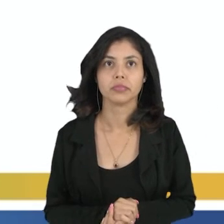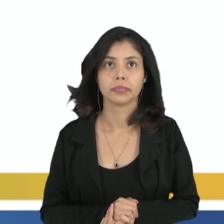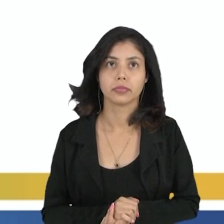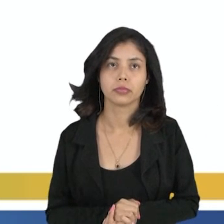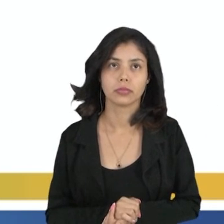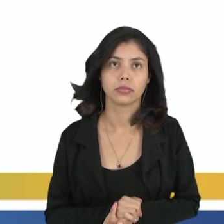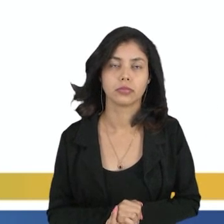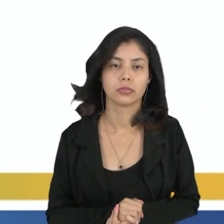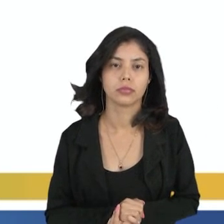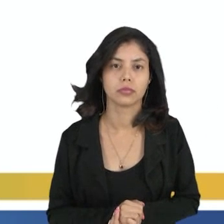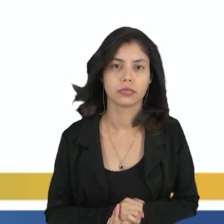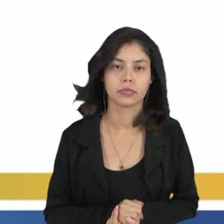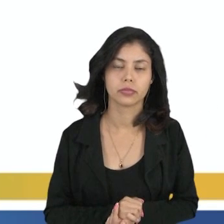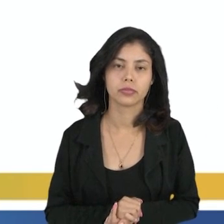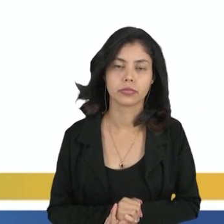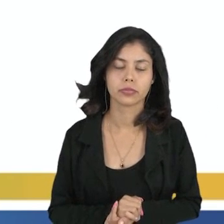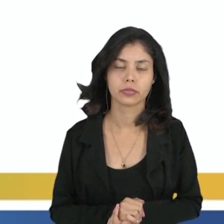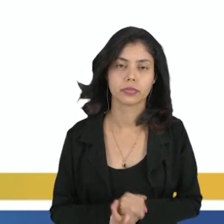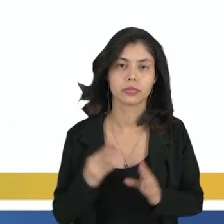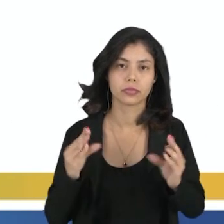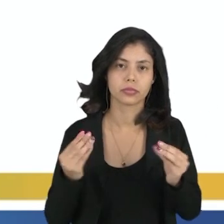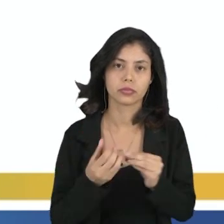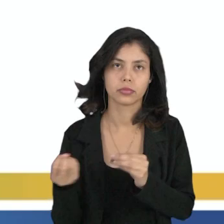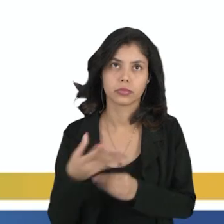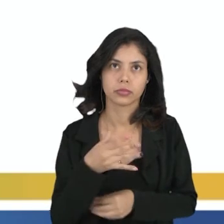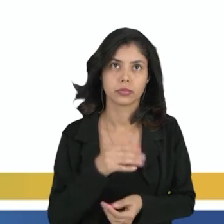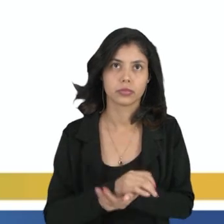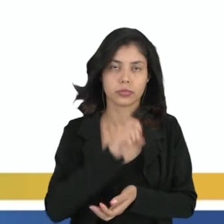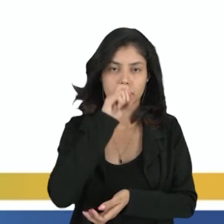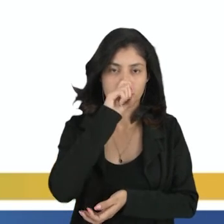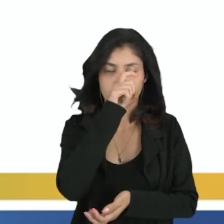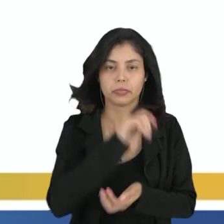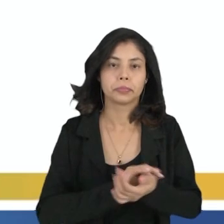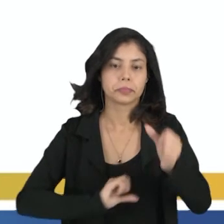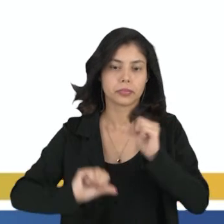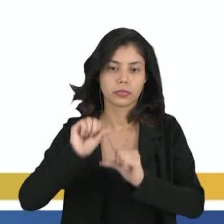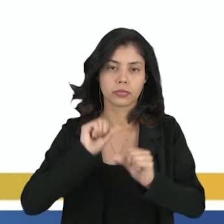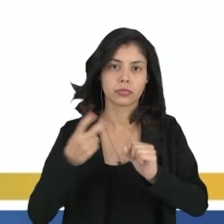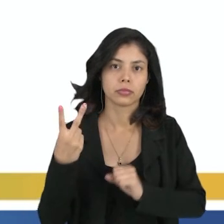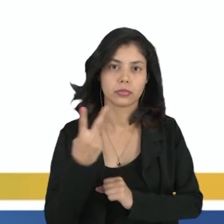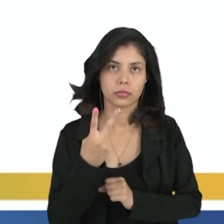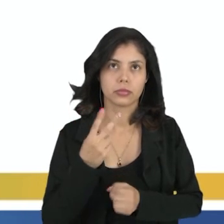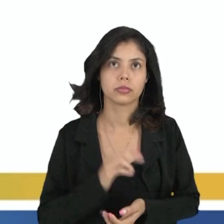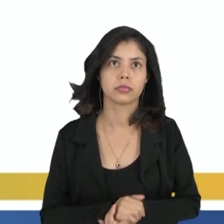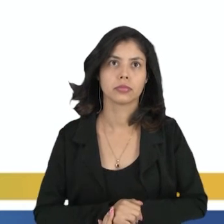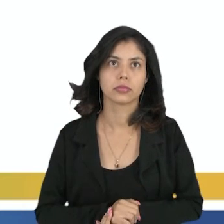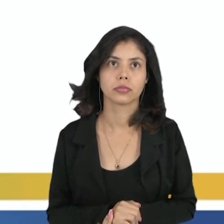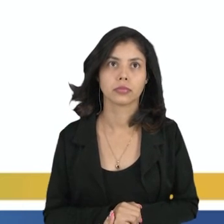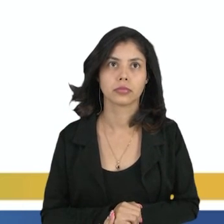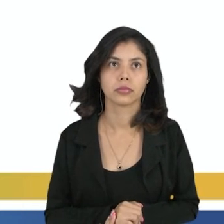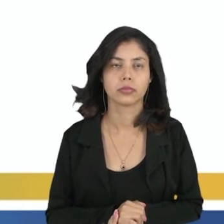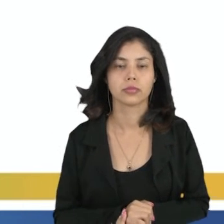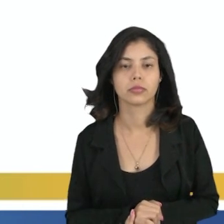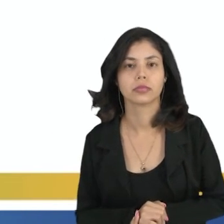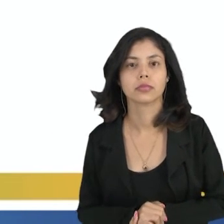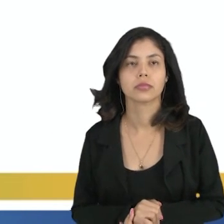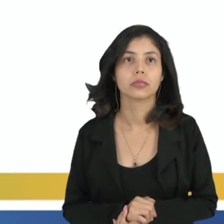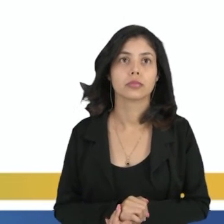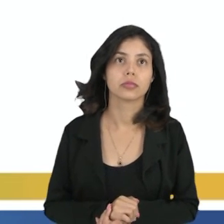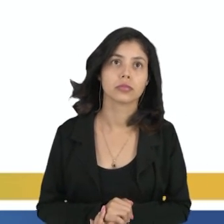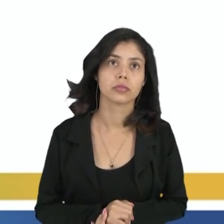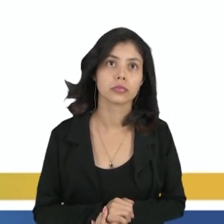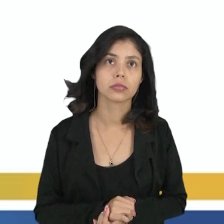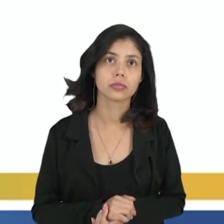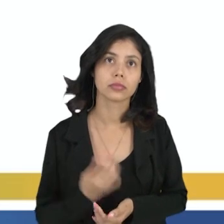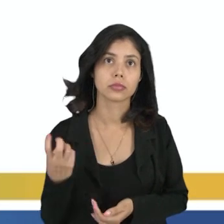outra e formando mais 2 substâncias compostas. Então, a gente tem uma reação de dupla troca. A